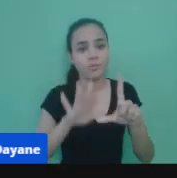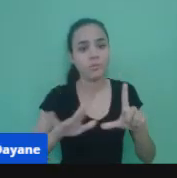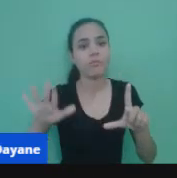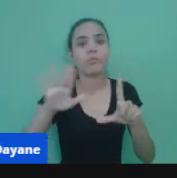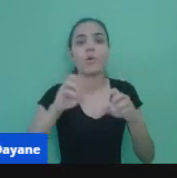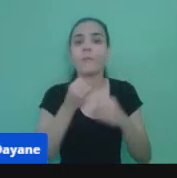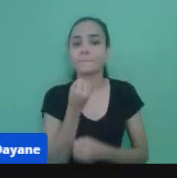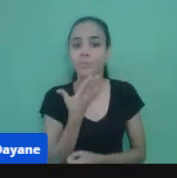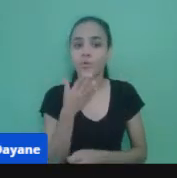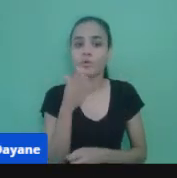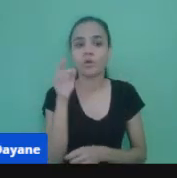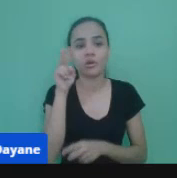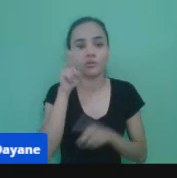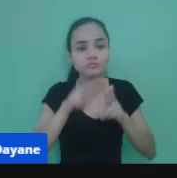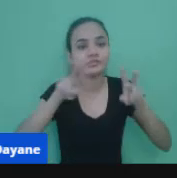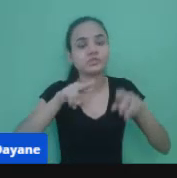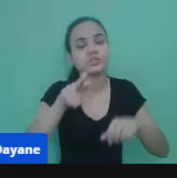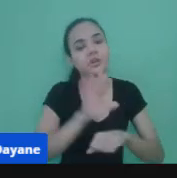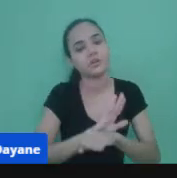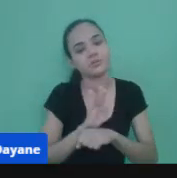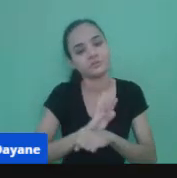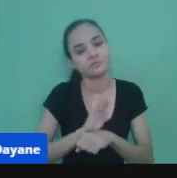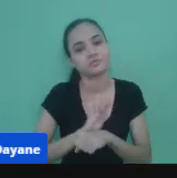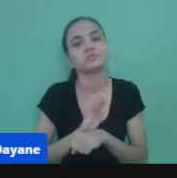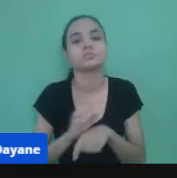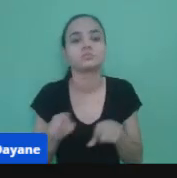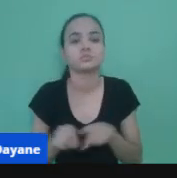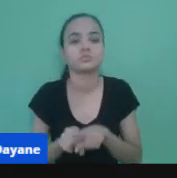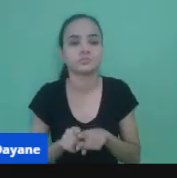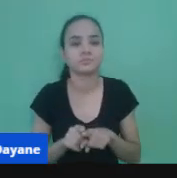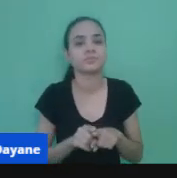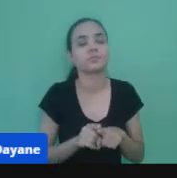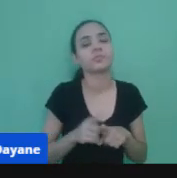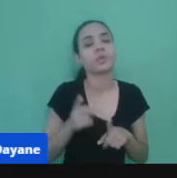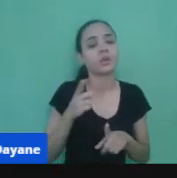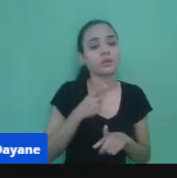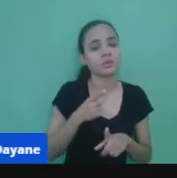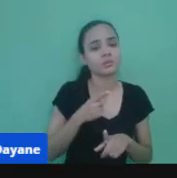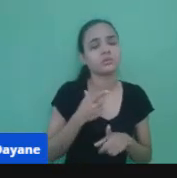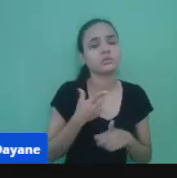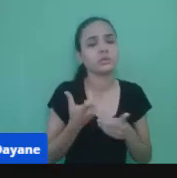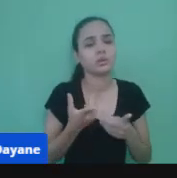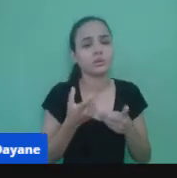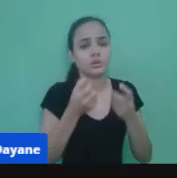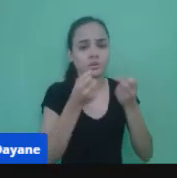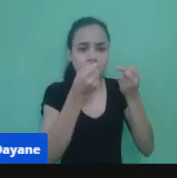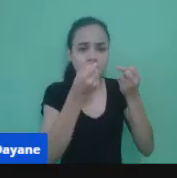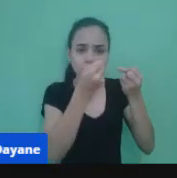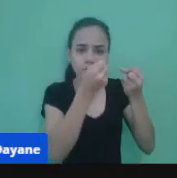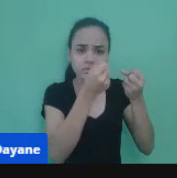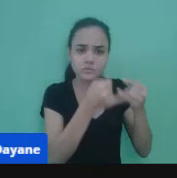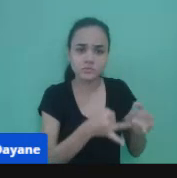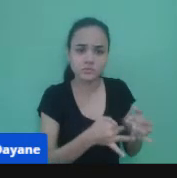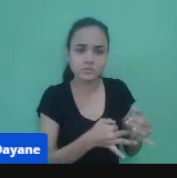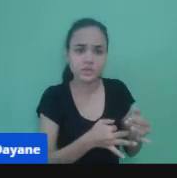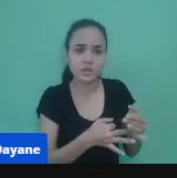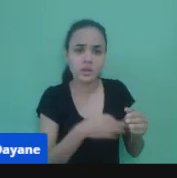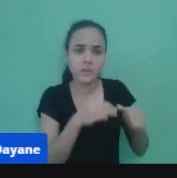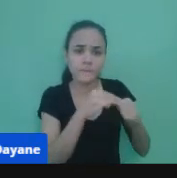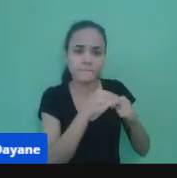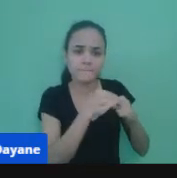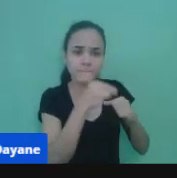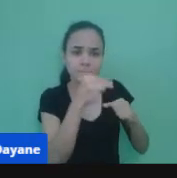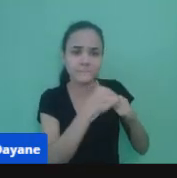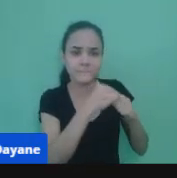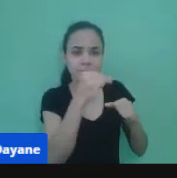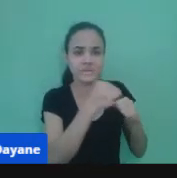indicação seria essa dissertação de mestrado profissional da Mariana,